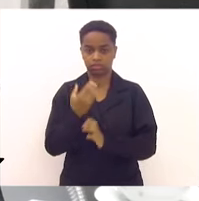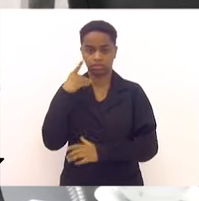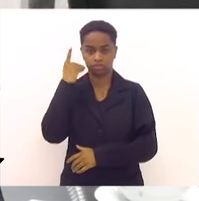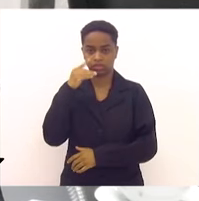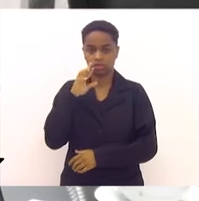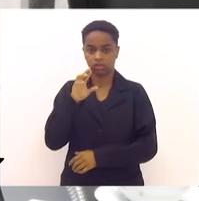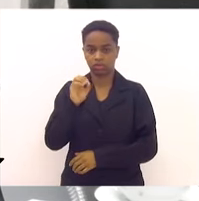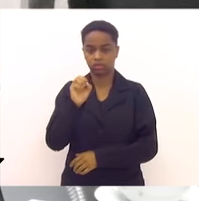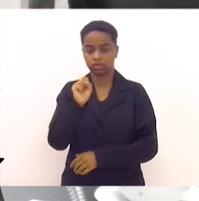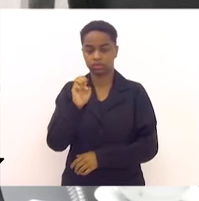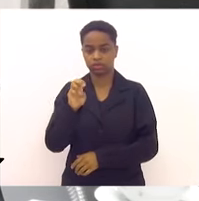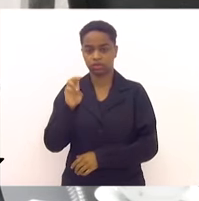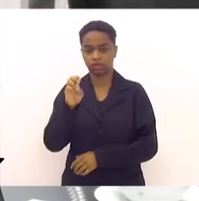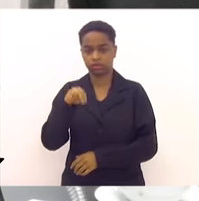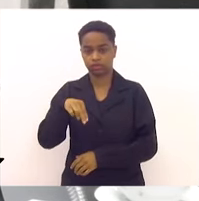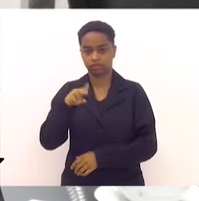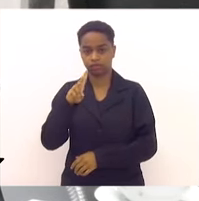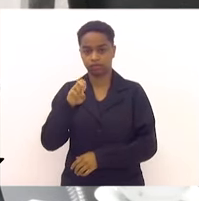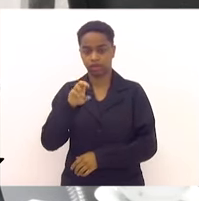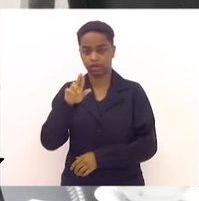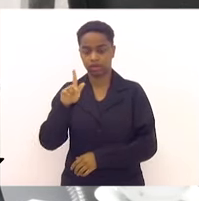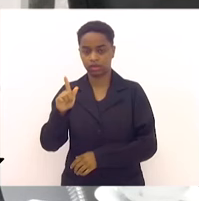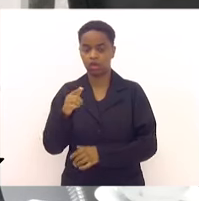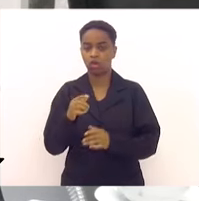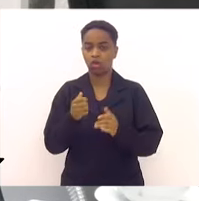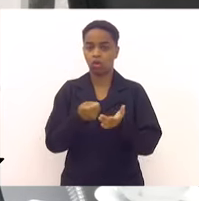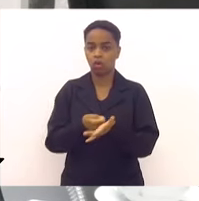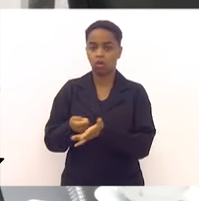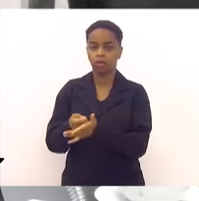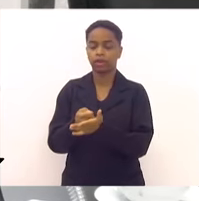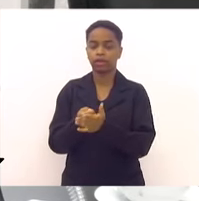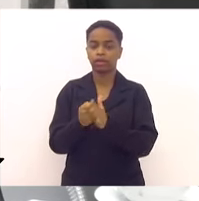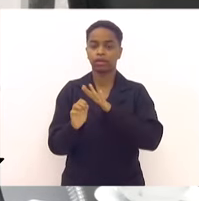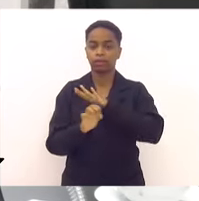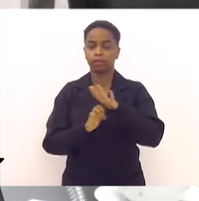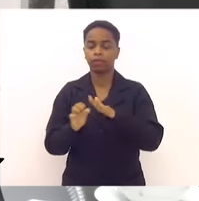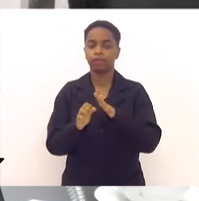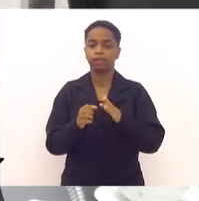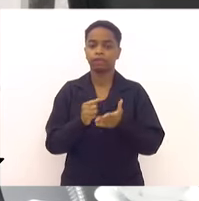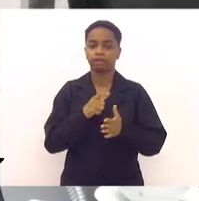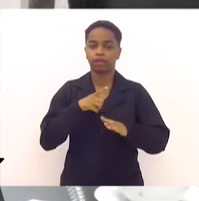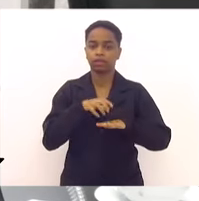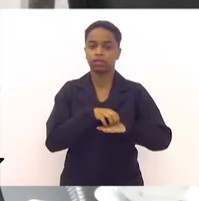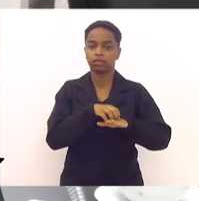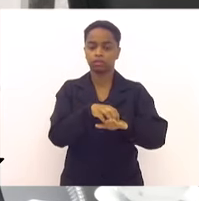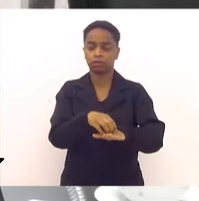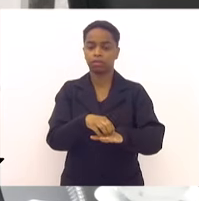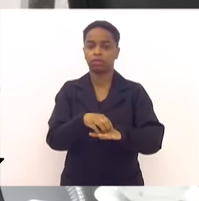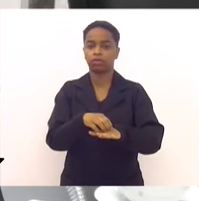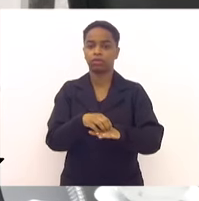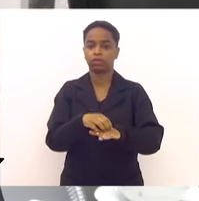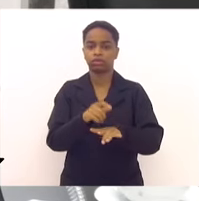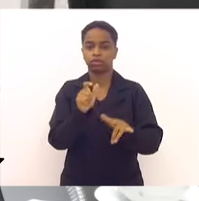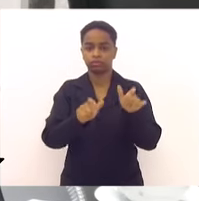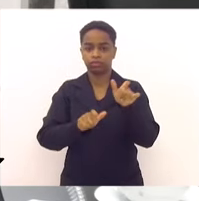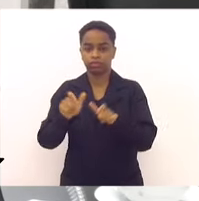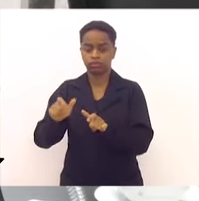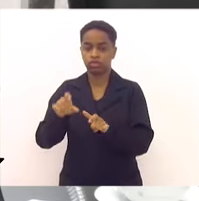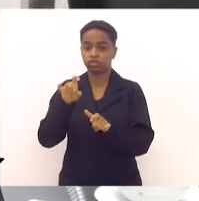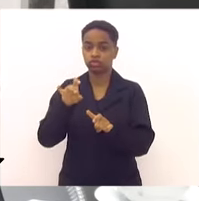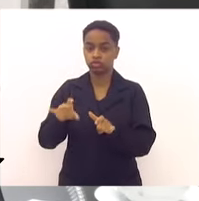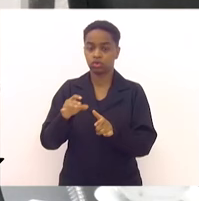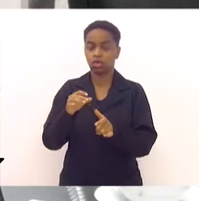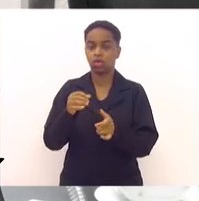deputado Rosenberg Reis, que obriga as concessionárias de transporte coletivo de passageiros de ônibus intermunicipais a só adquirirem